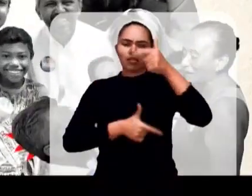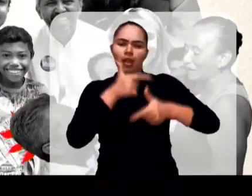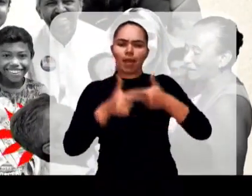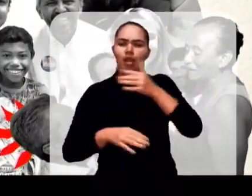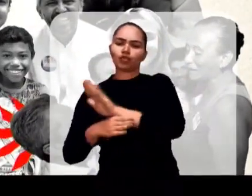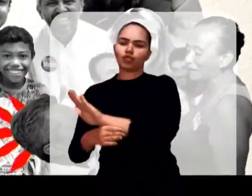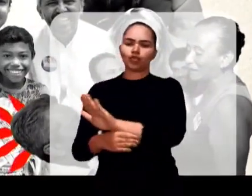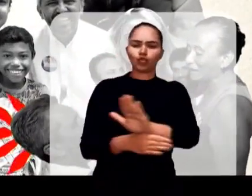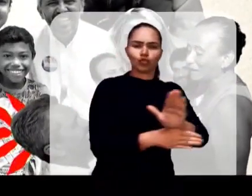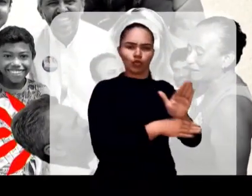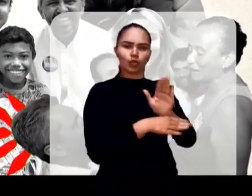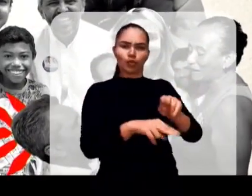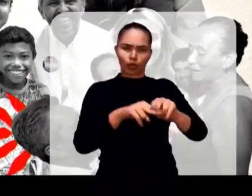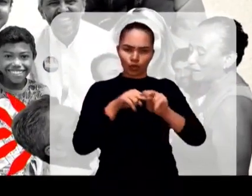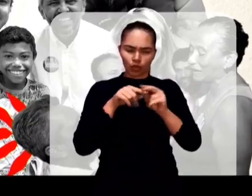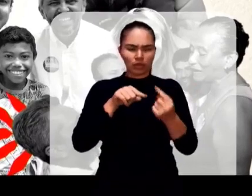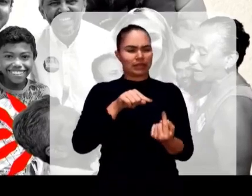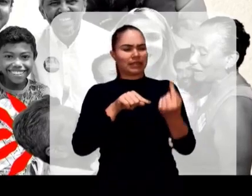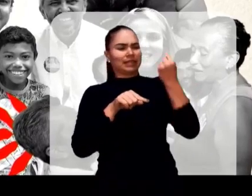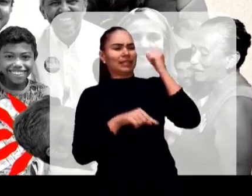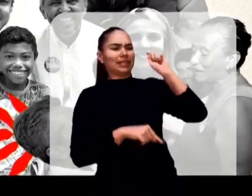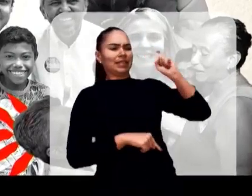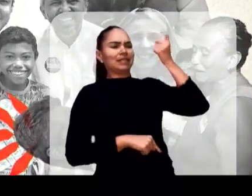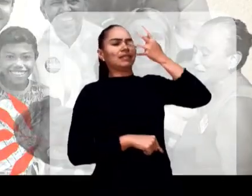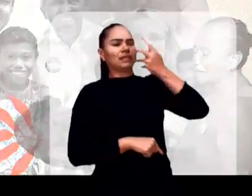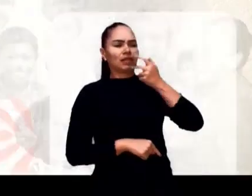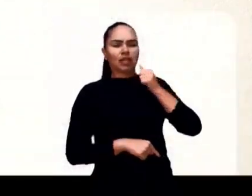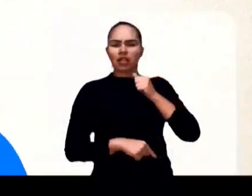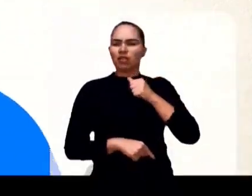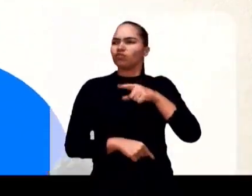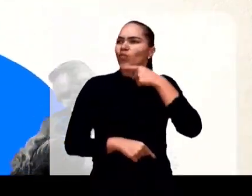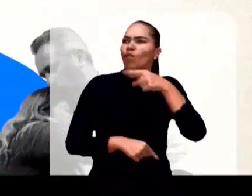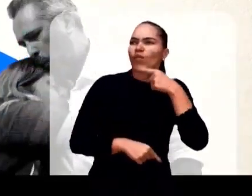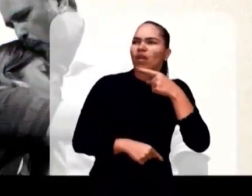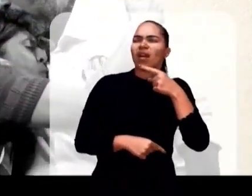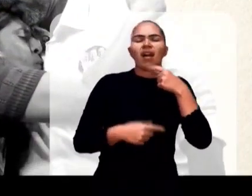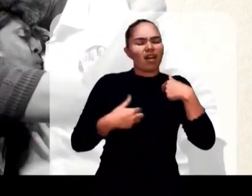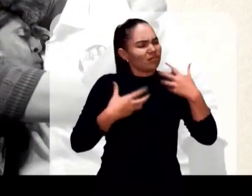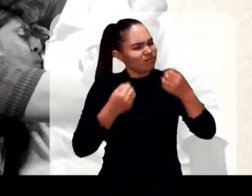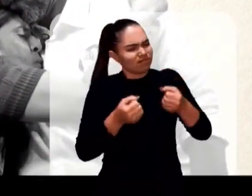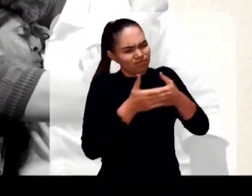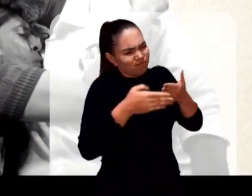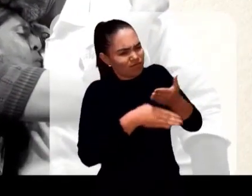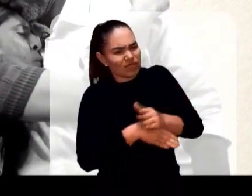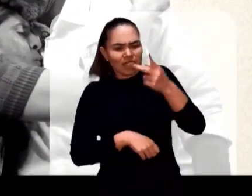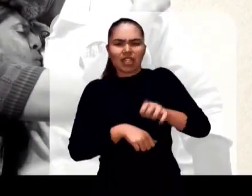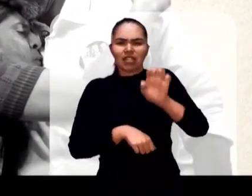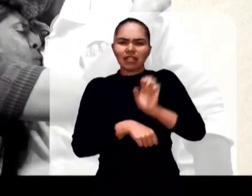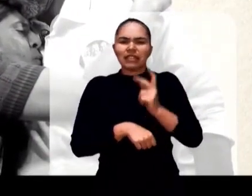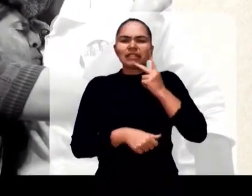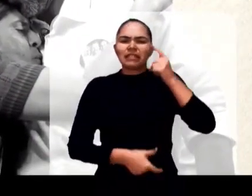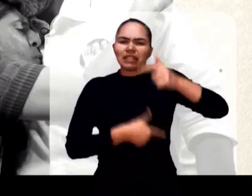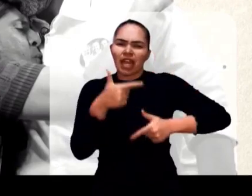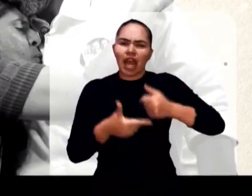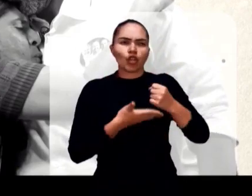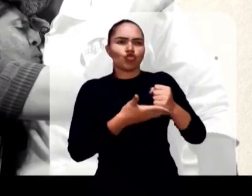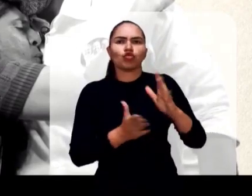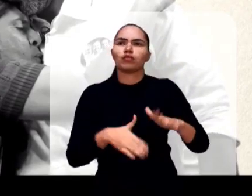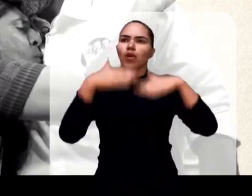seu recado trabalhando pelo povo. E desde menino novo, nunca se deu por vencido. Cresceu num